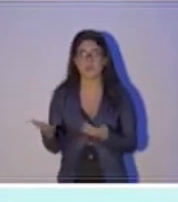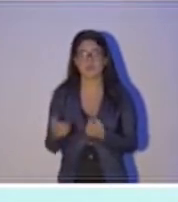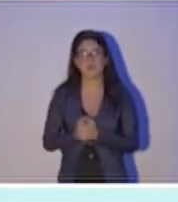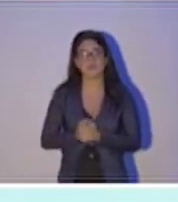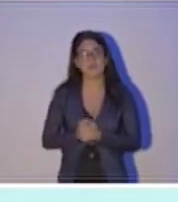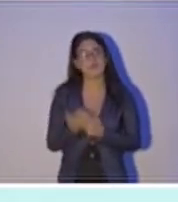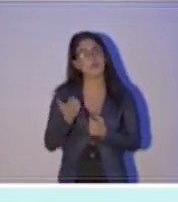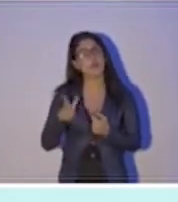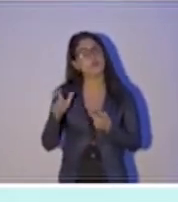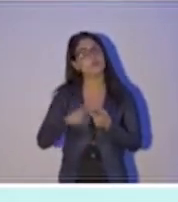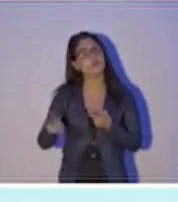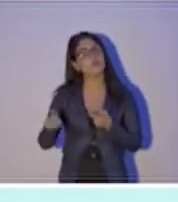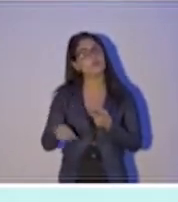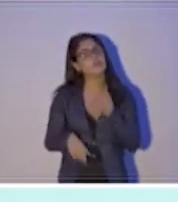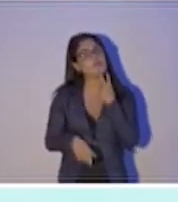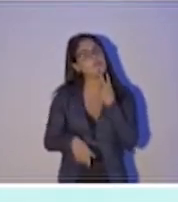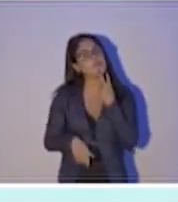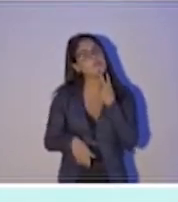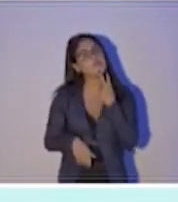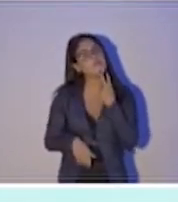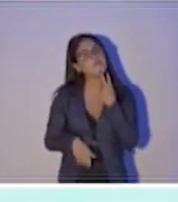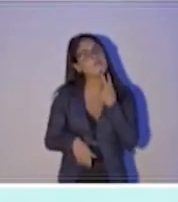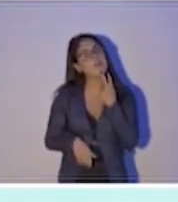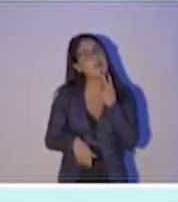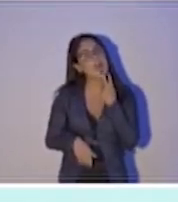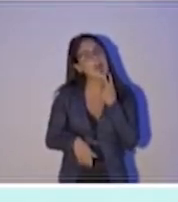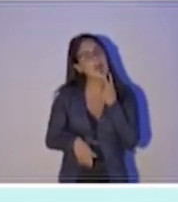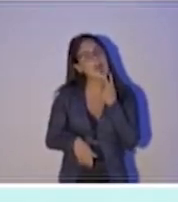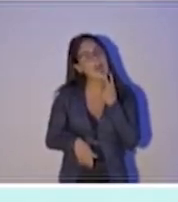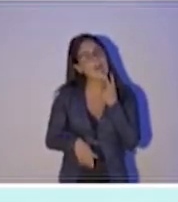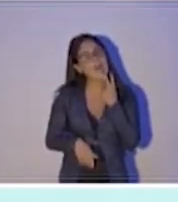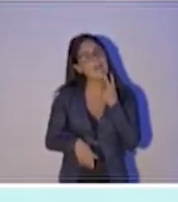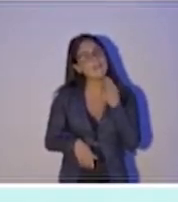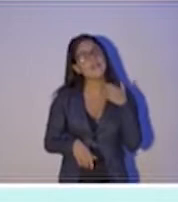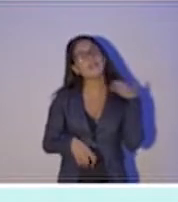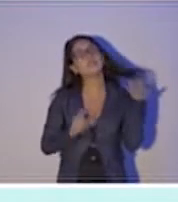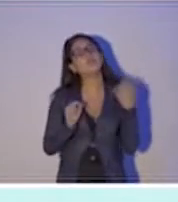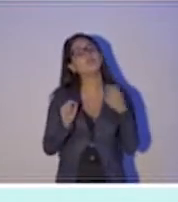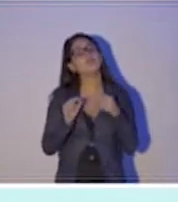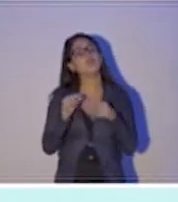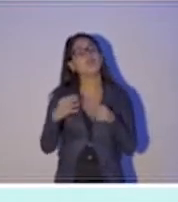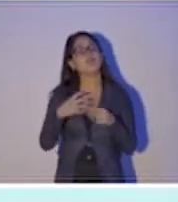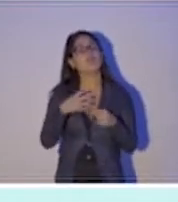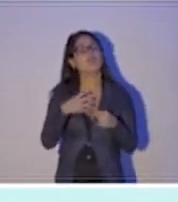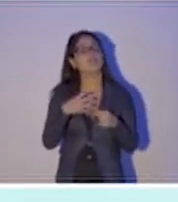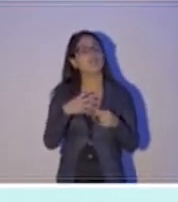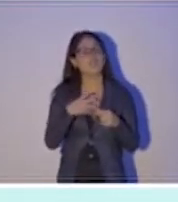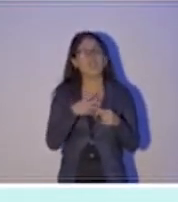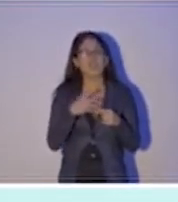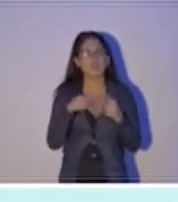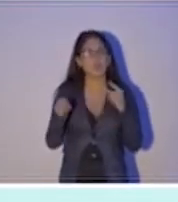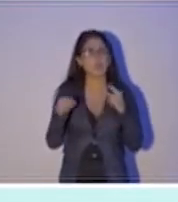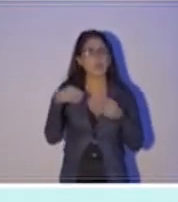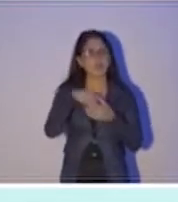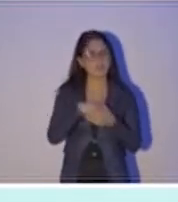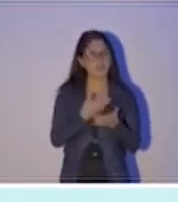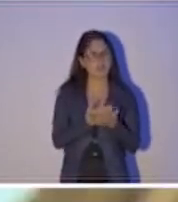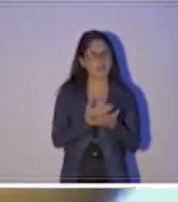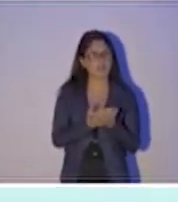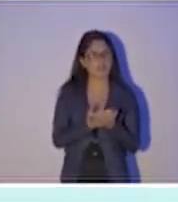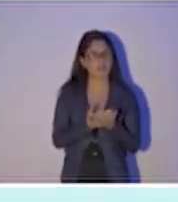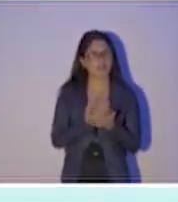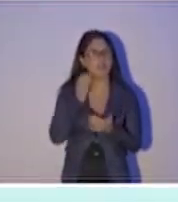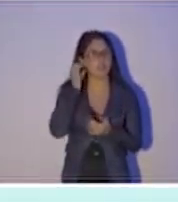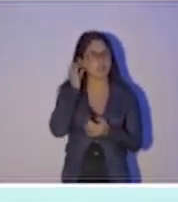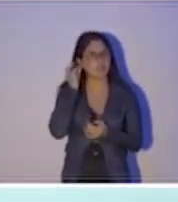qual a outra pergunta mesmo? Comportamentos inadequados em sala de aula do professor. Ah, acho que o professor com arrogância, outro